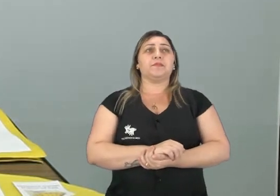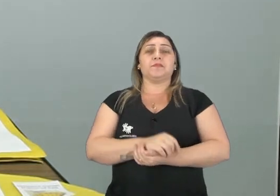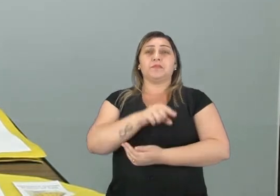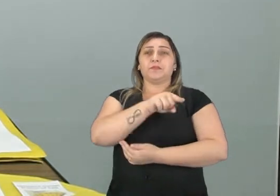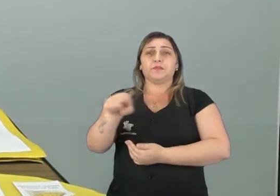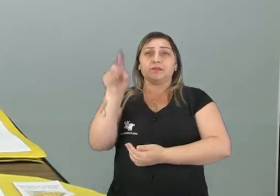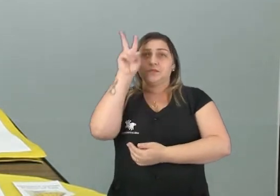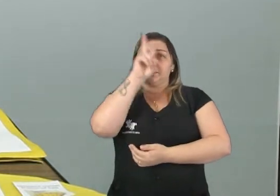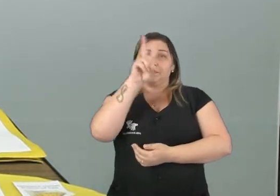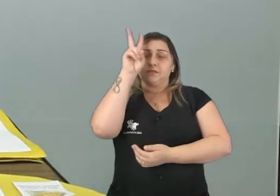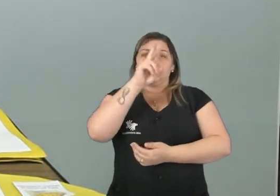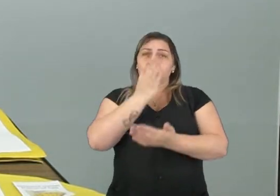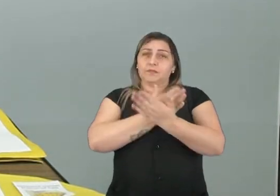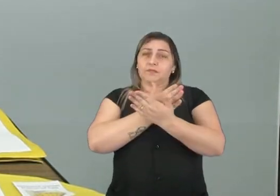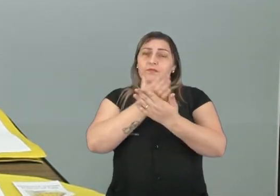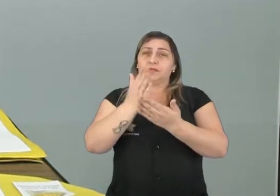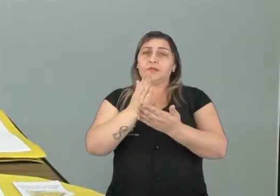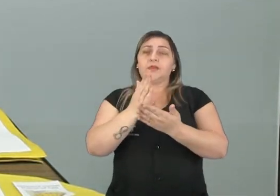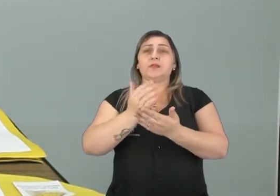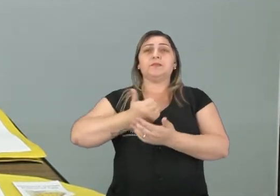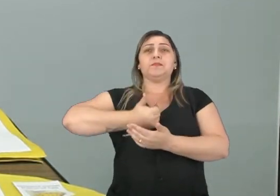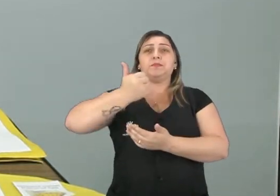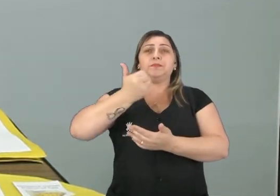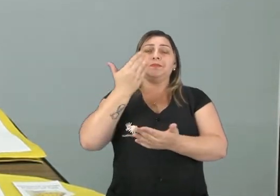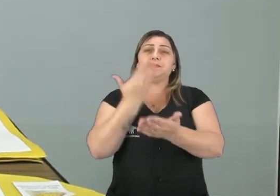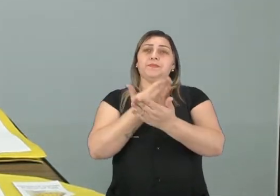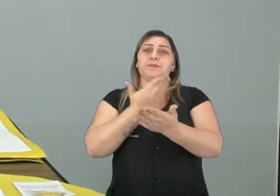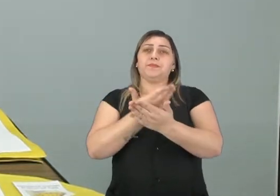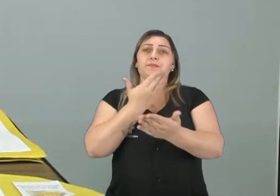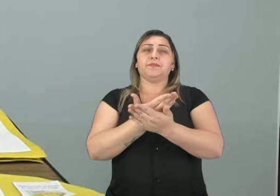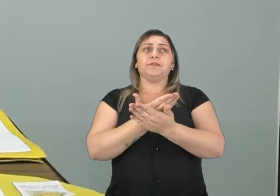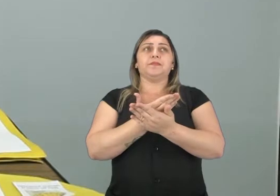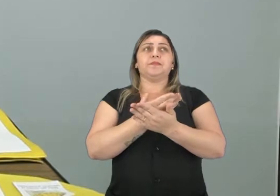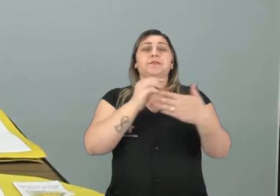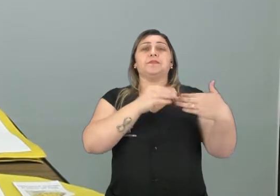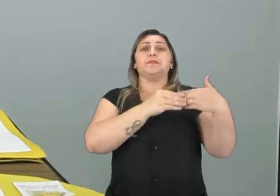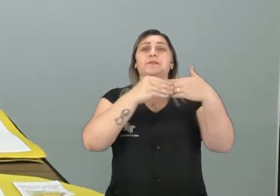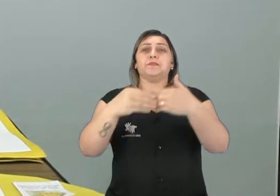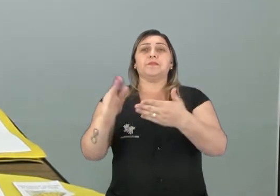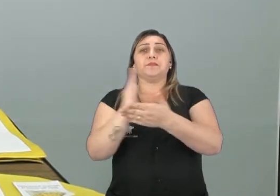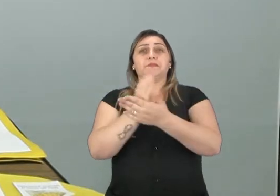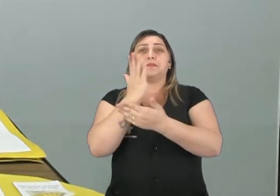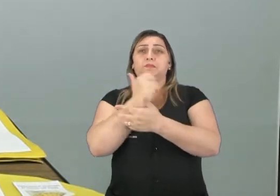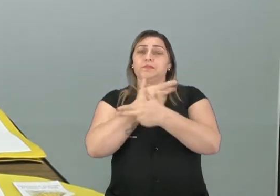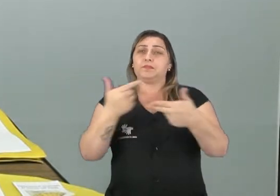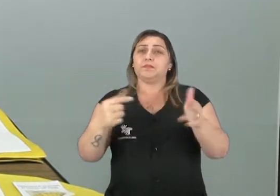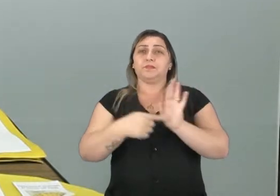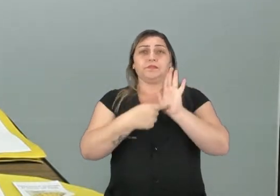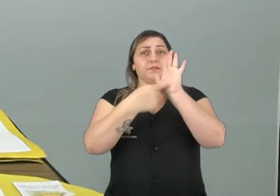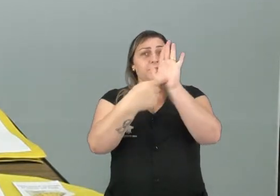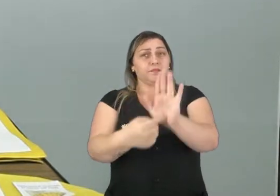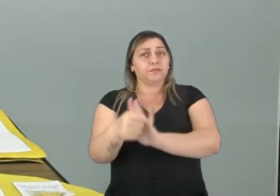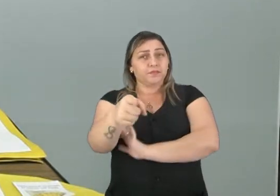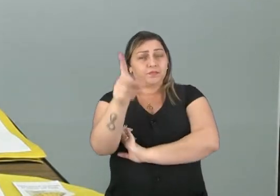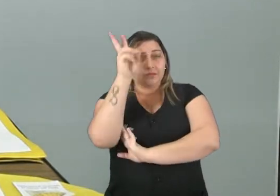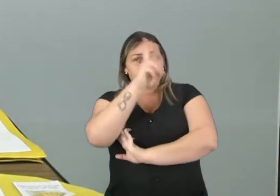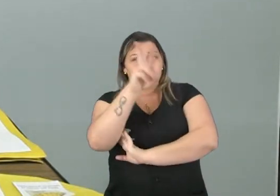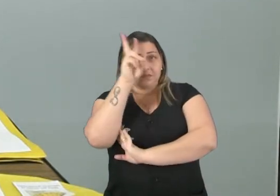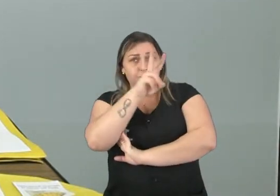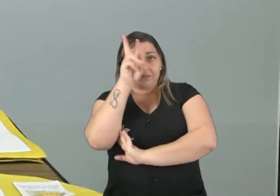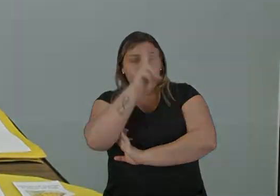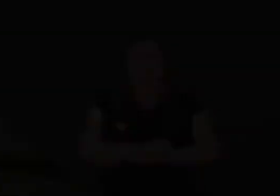Vocês lembram que no início da nossa primeira aula eu levei, né, alguns alimentos para mostrar. Você lembra alguns alimentos